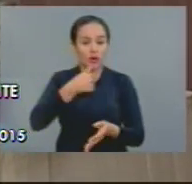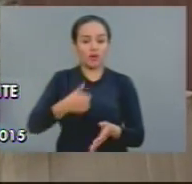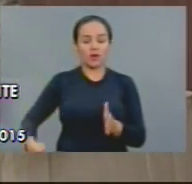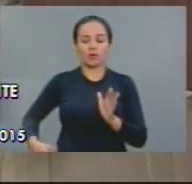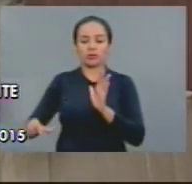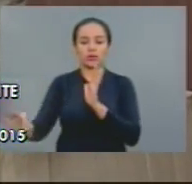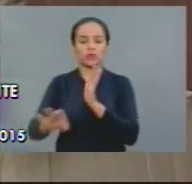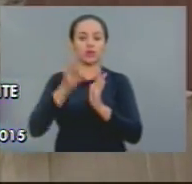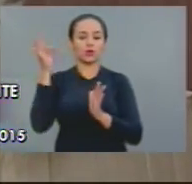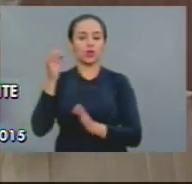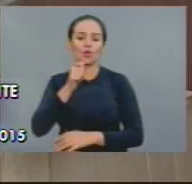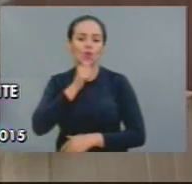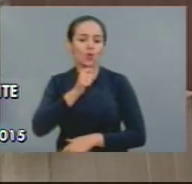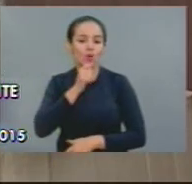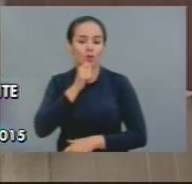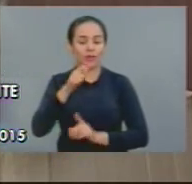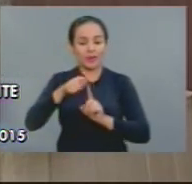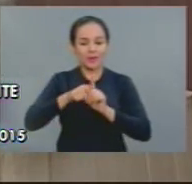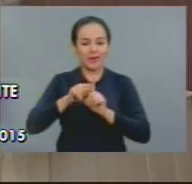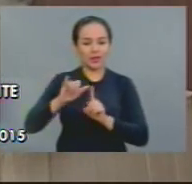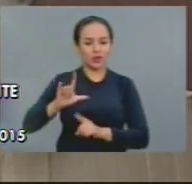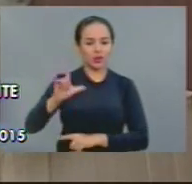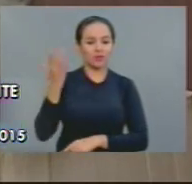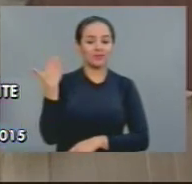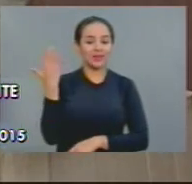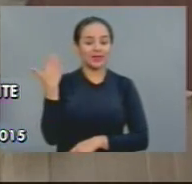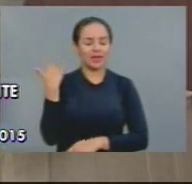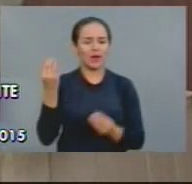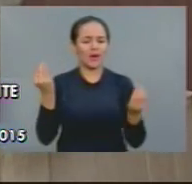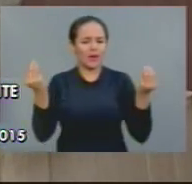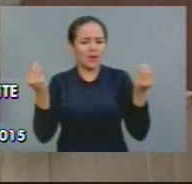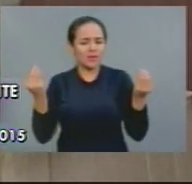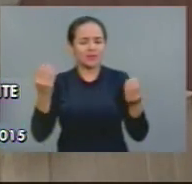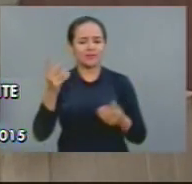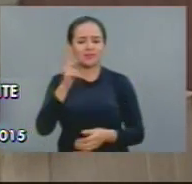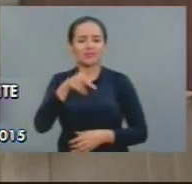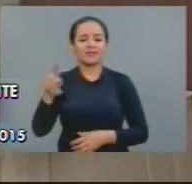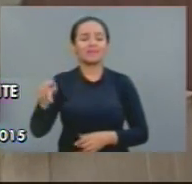aí, o que resta aos professores?